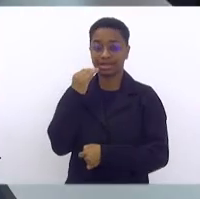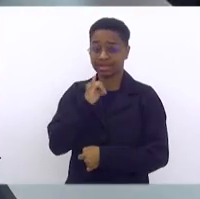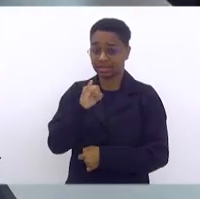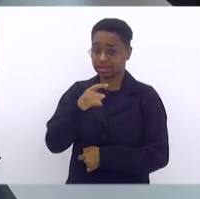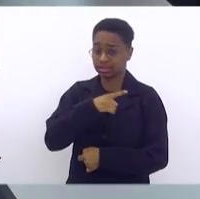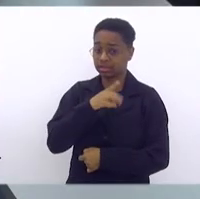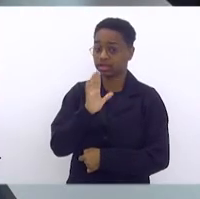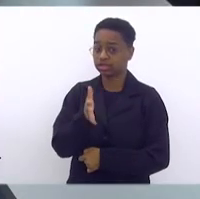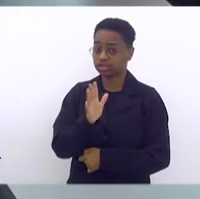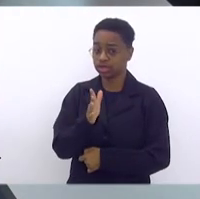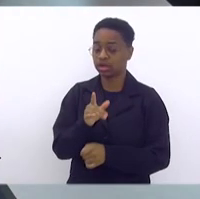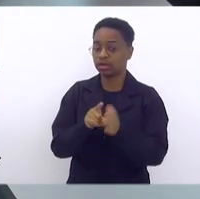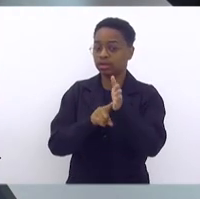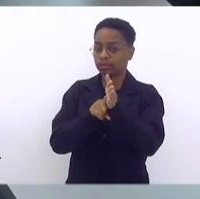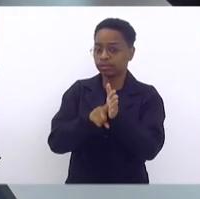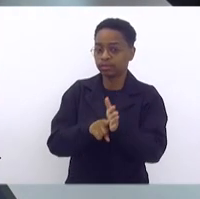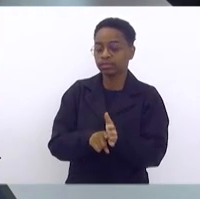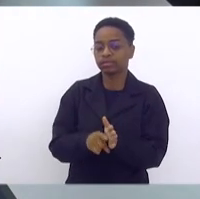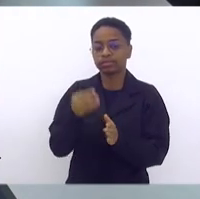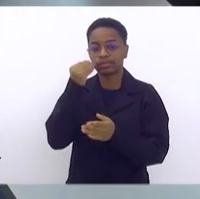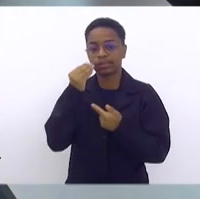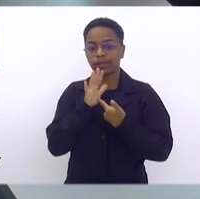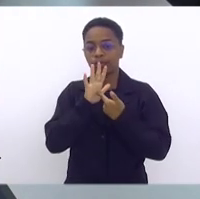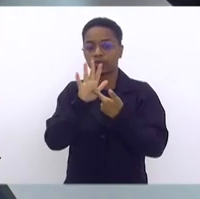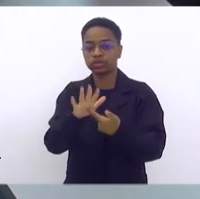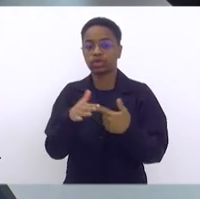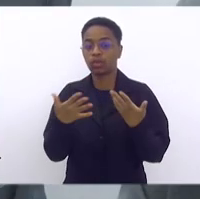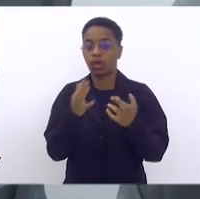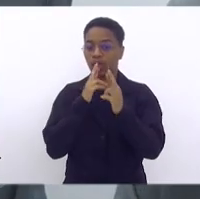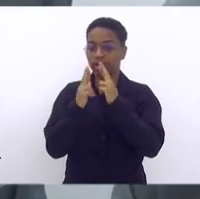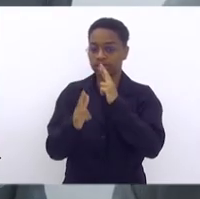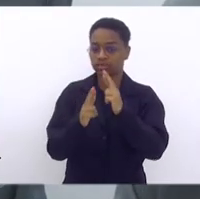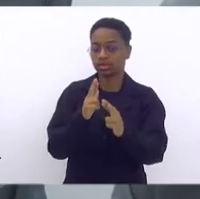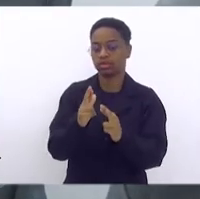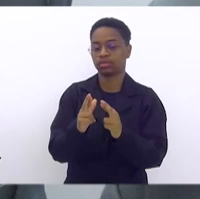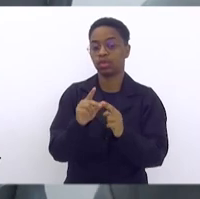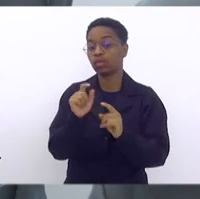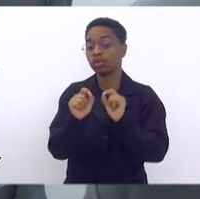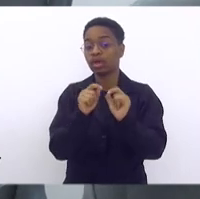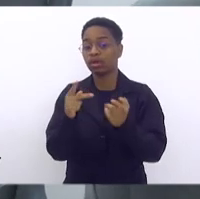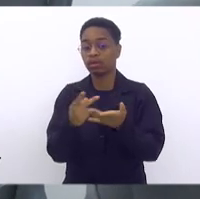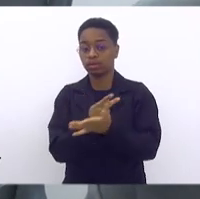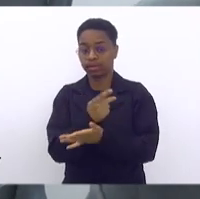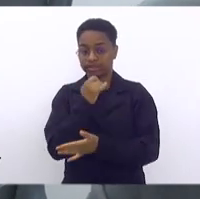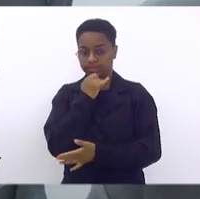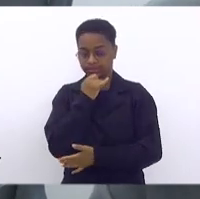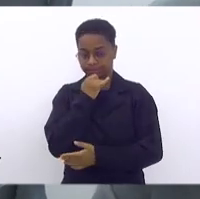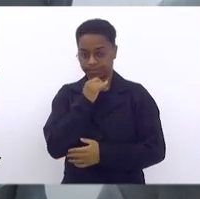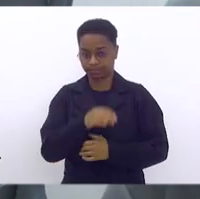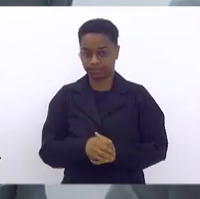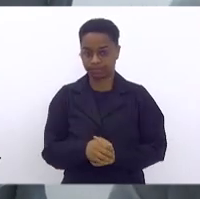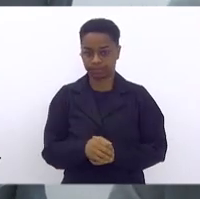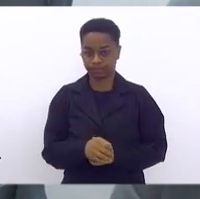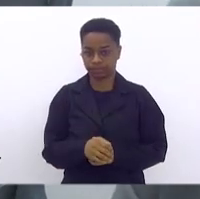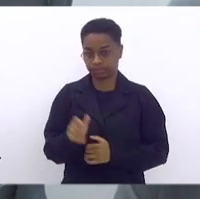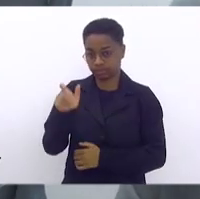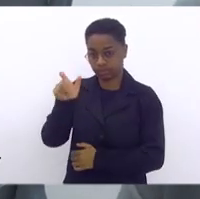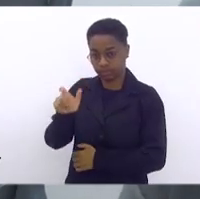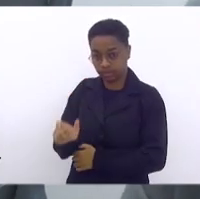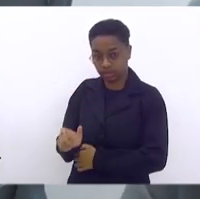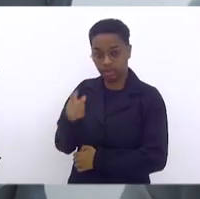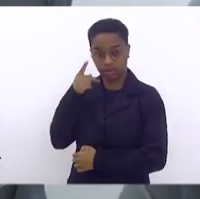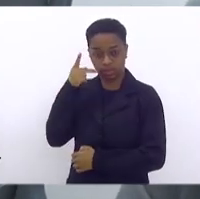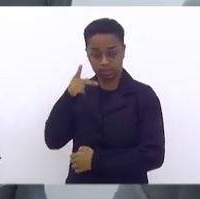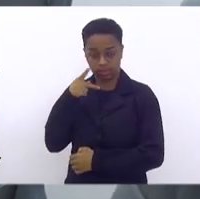que monitore o resultado dessa violência. Ou seja, aquela parlamentar que sofreu